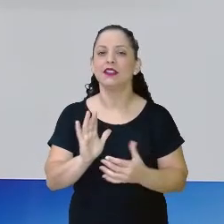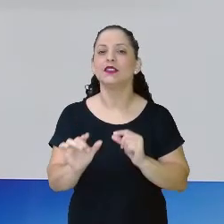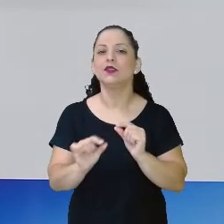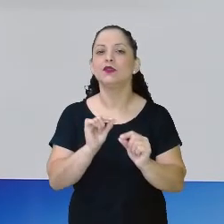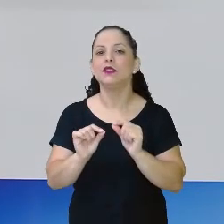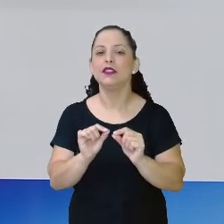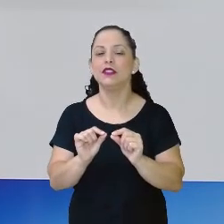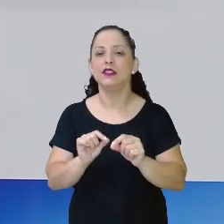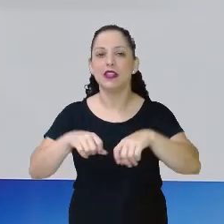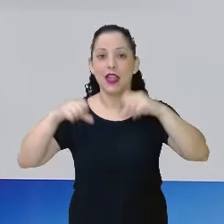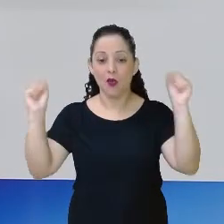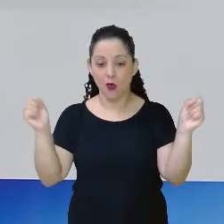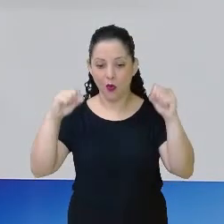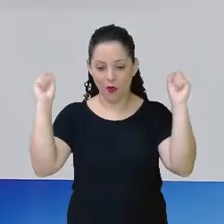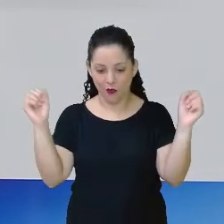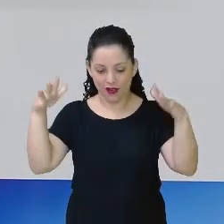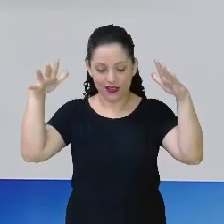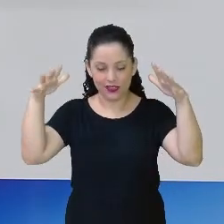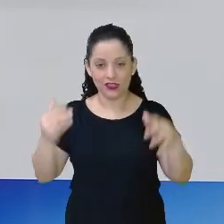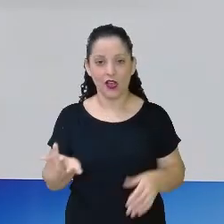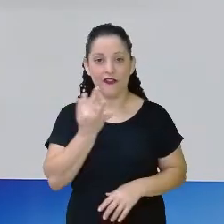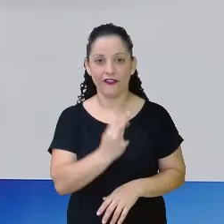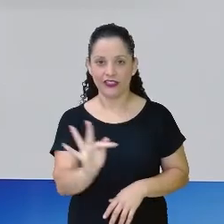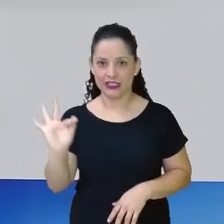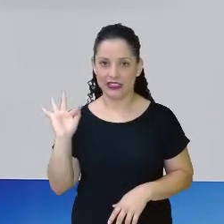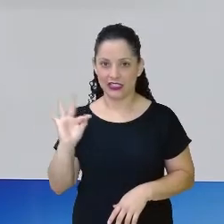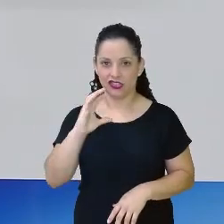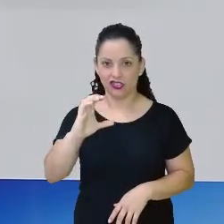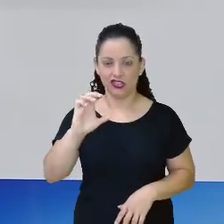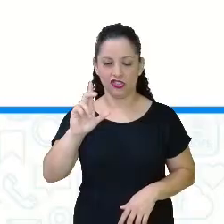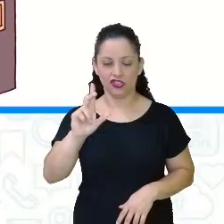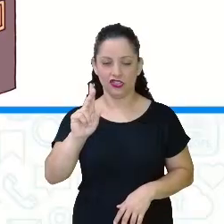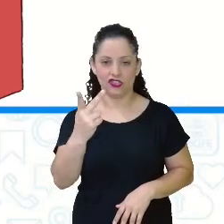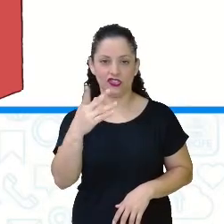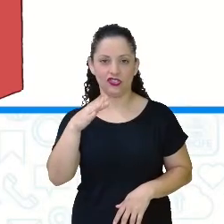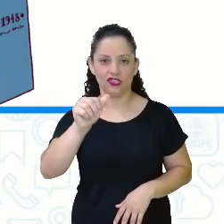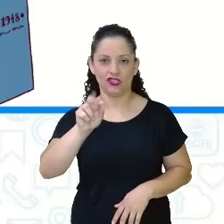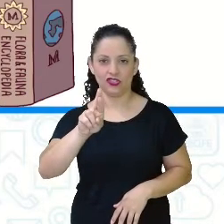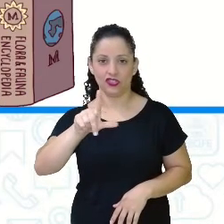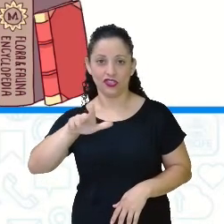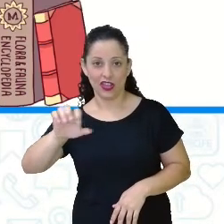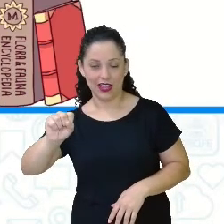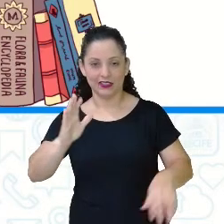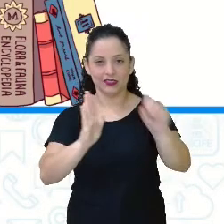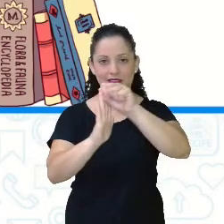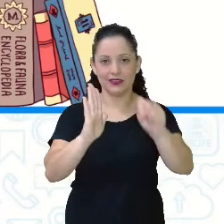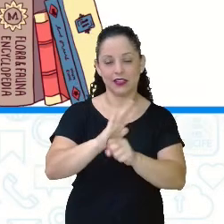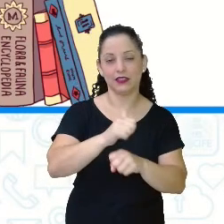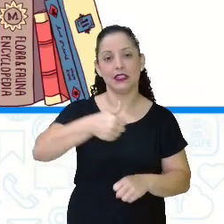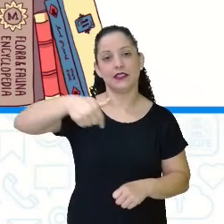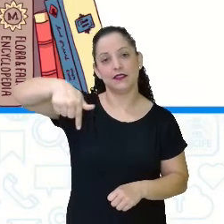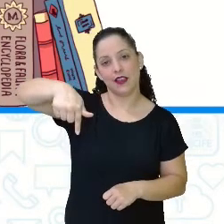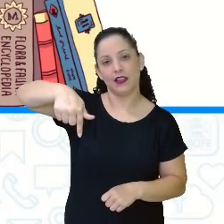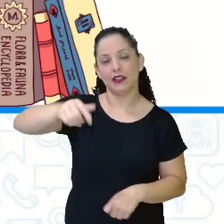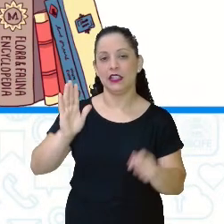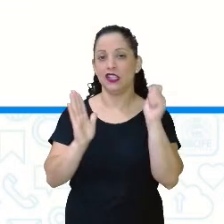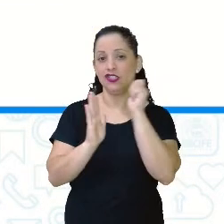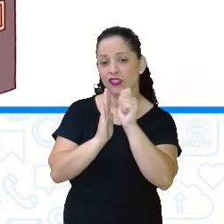de fadas foi o francês Charles Perrault. Foi lá no século XVII.